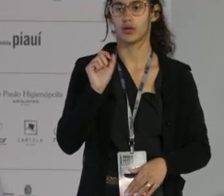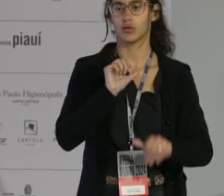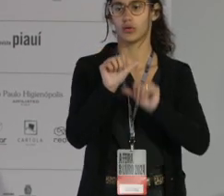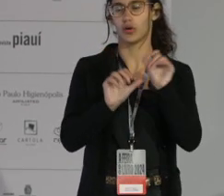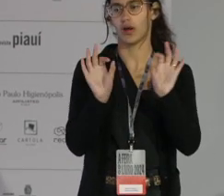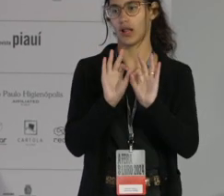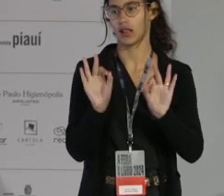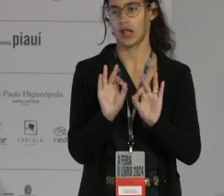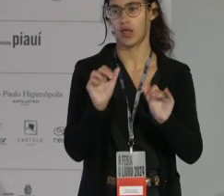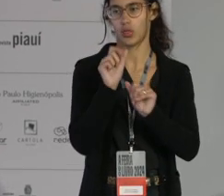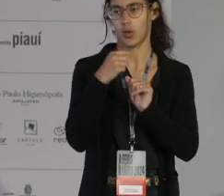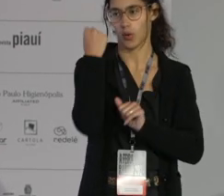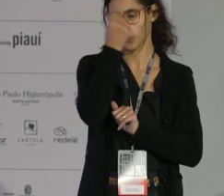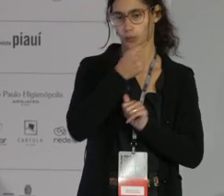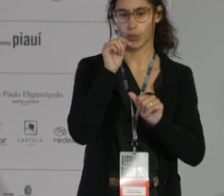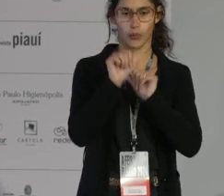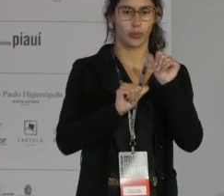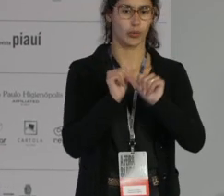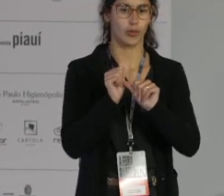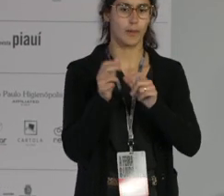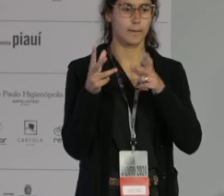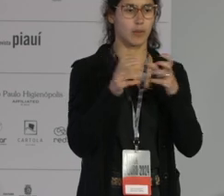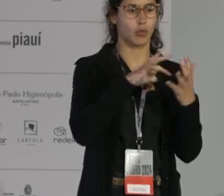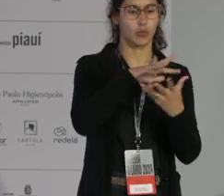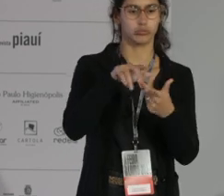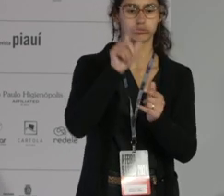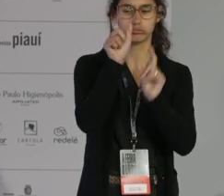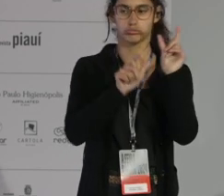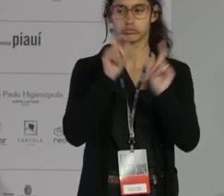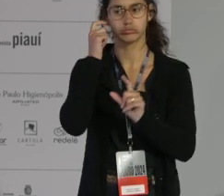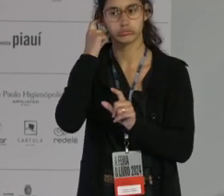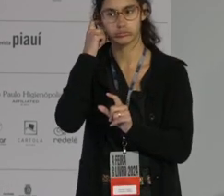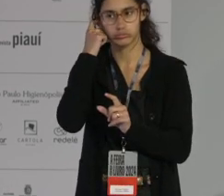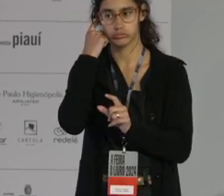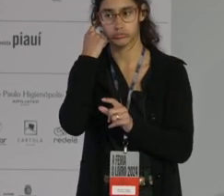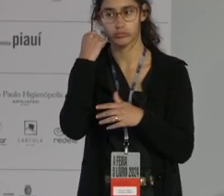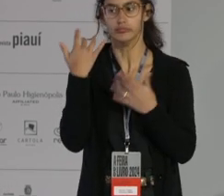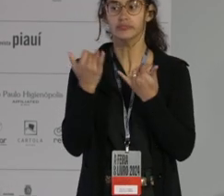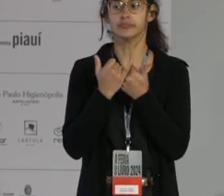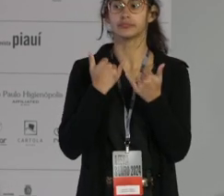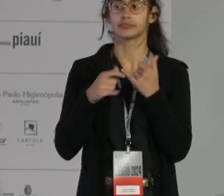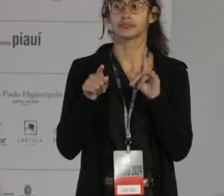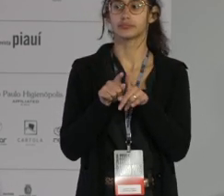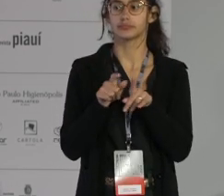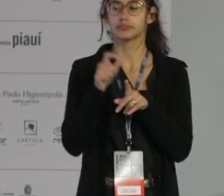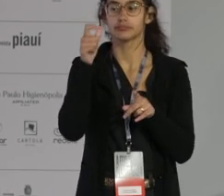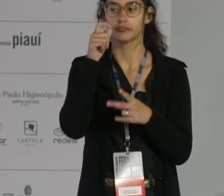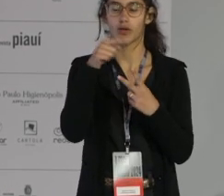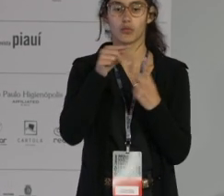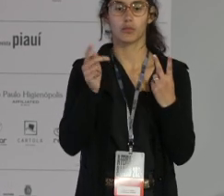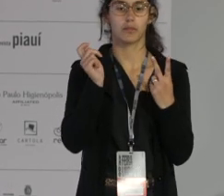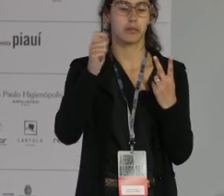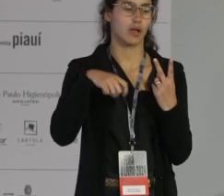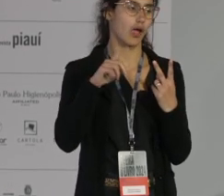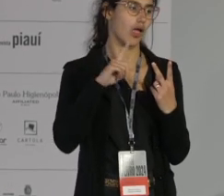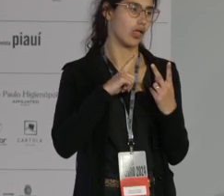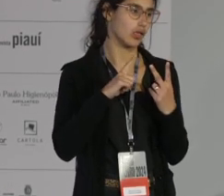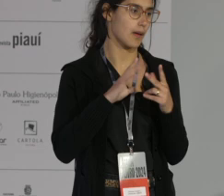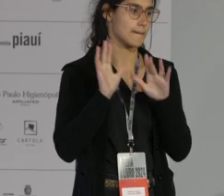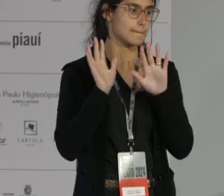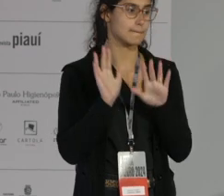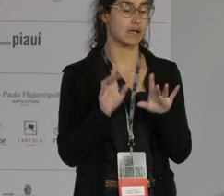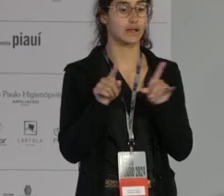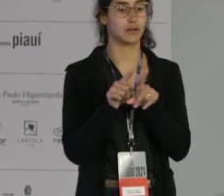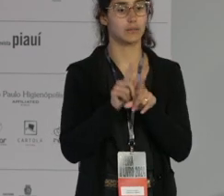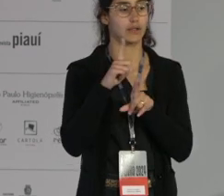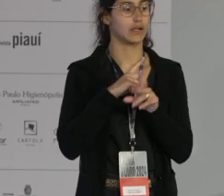nada, que mudar o rosto não muda a visão de mundo do personagem. Então, e ele parece que está entre essas duas possibilidades, né? Mas isso